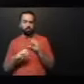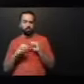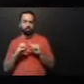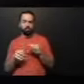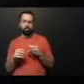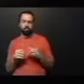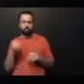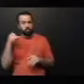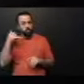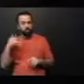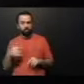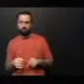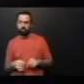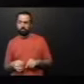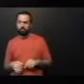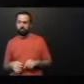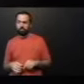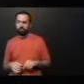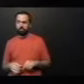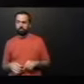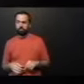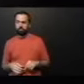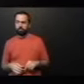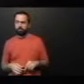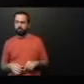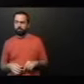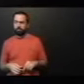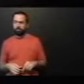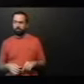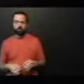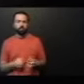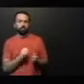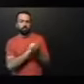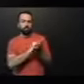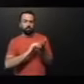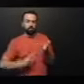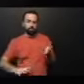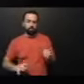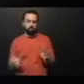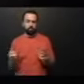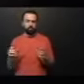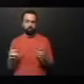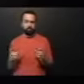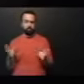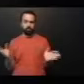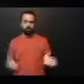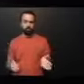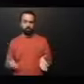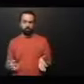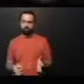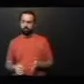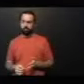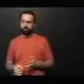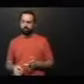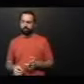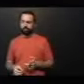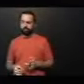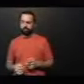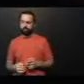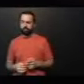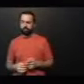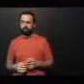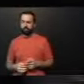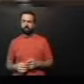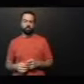telefone. O entender o texto. Agora a tarefa da videoaula. Tá? Vocês podem aí depois